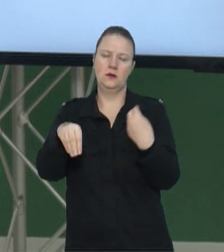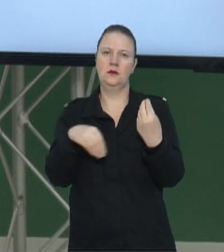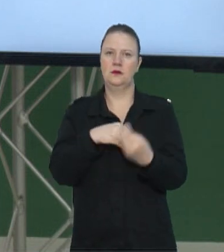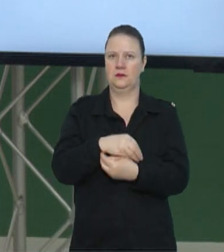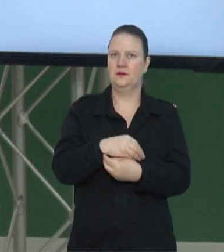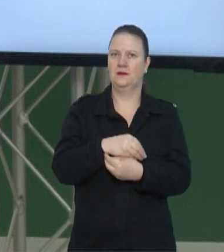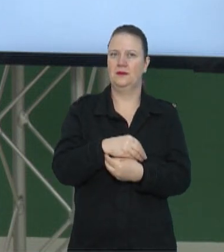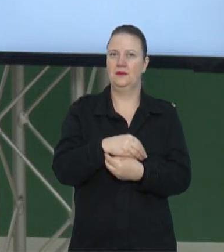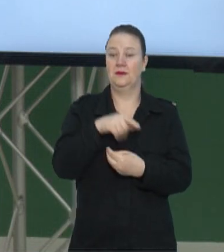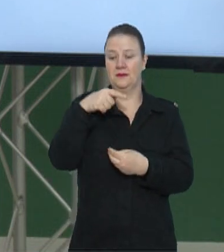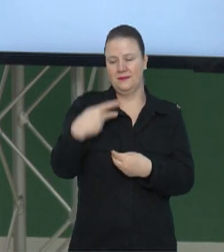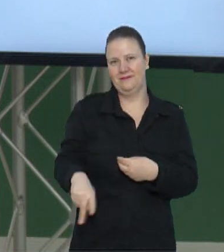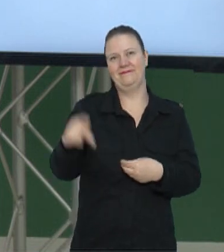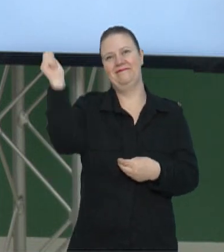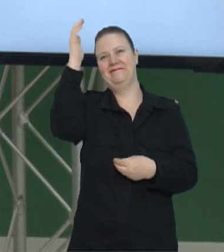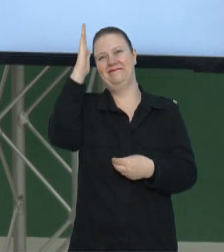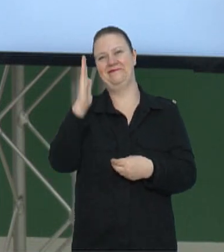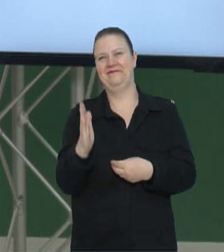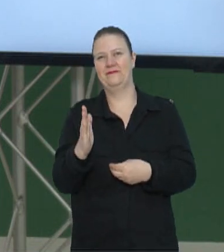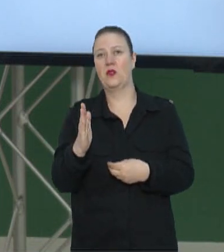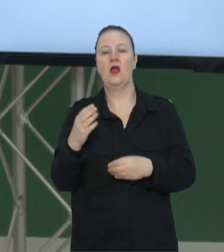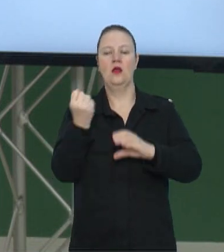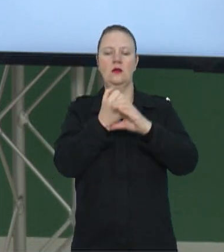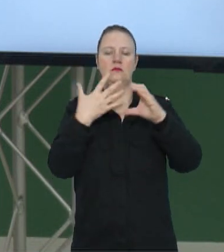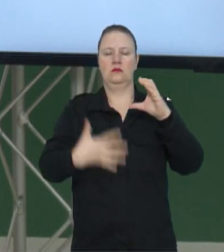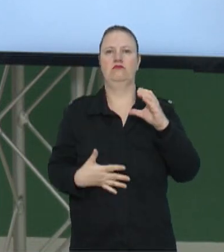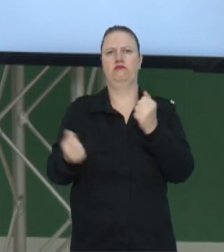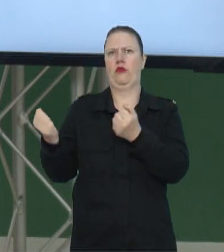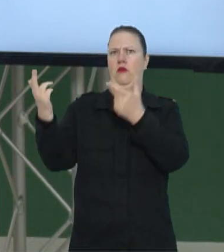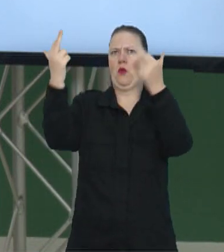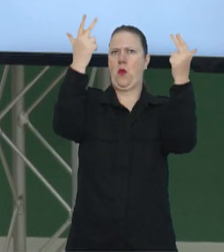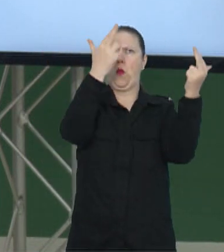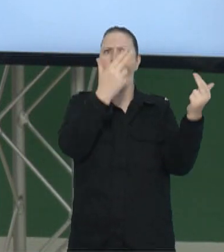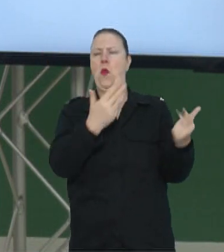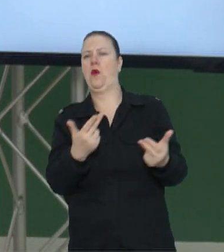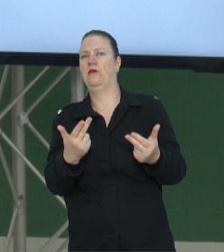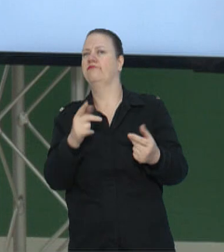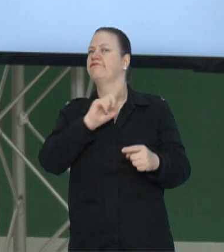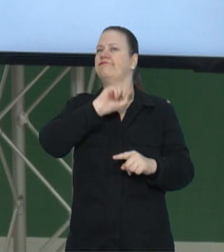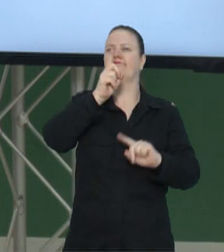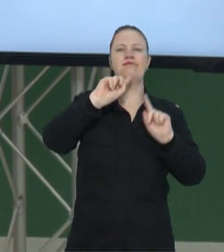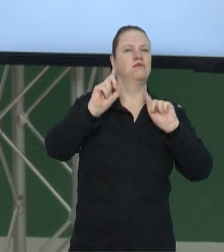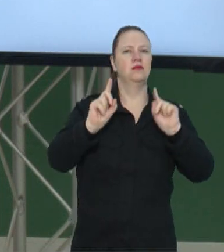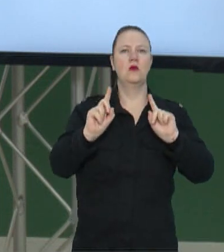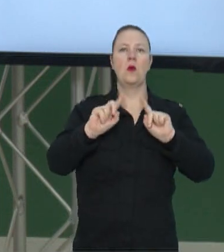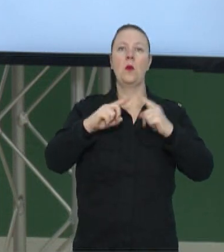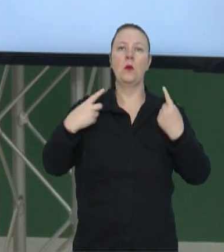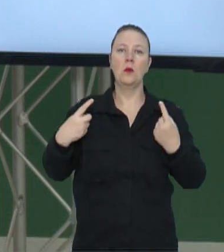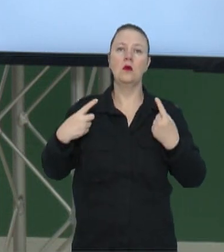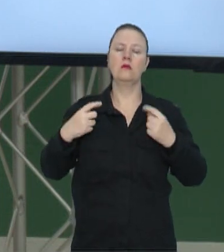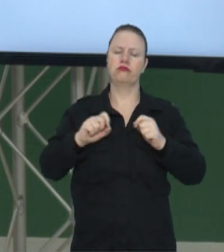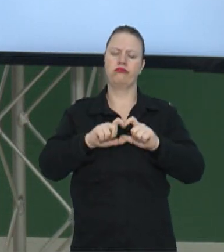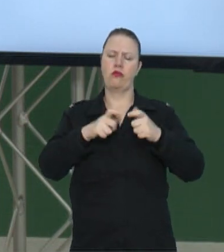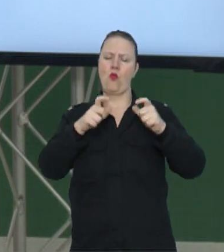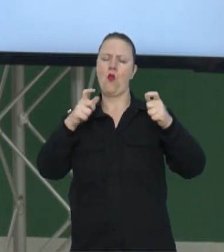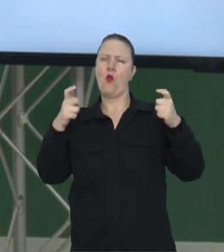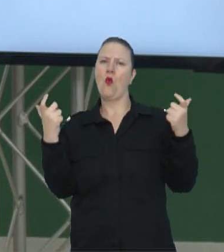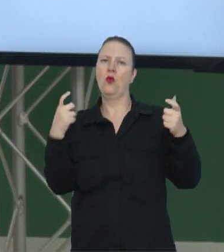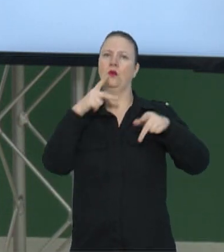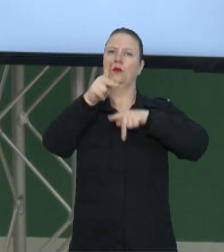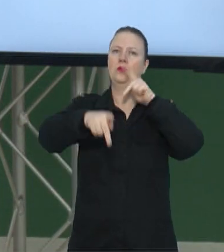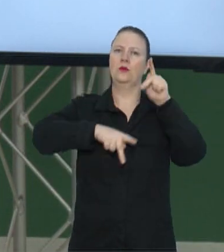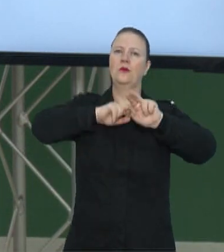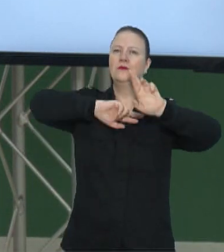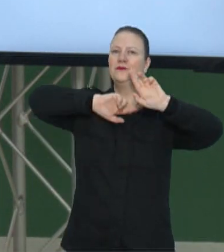há uma característica de igualdade cultural ou étnica no Brasil, mas de uma grande variedade em relação